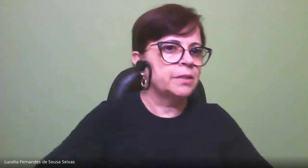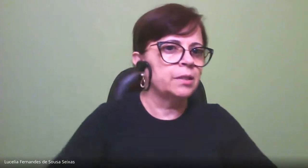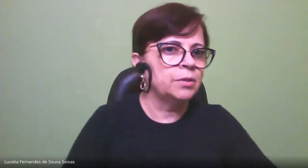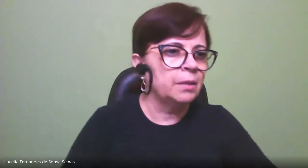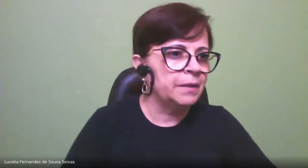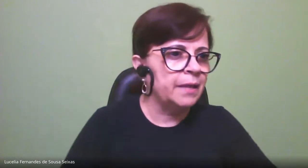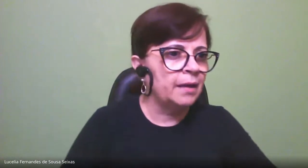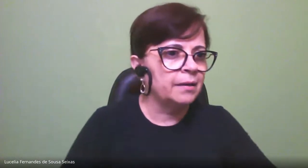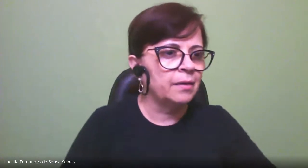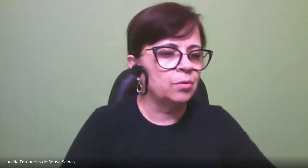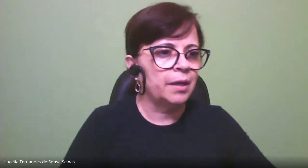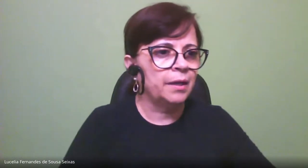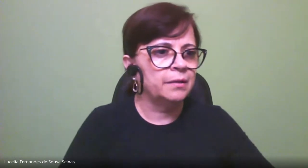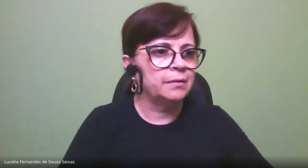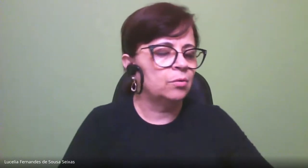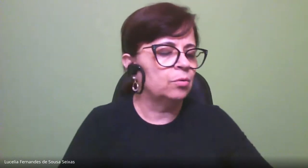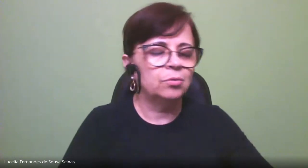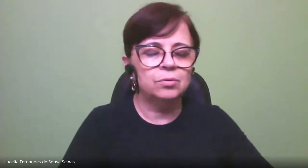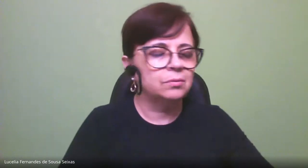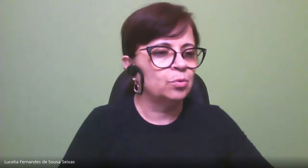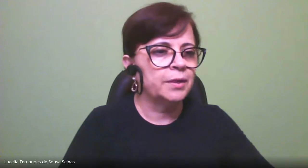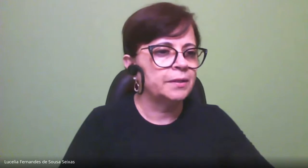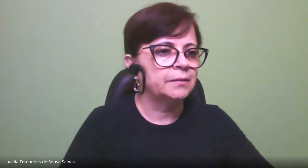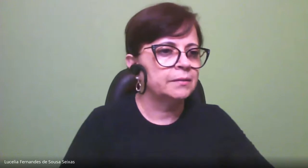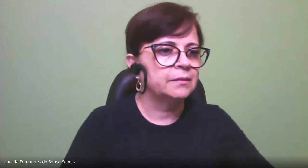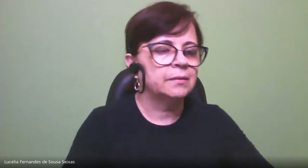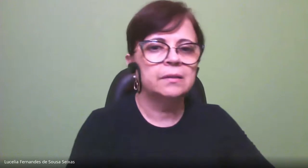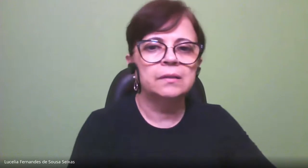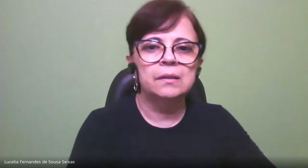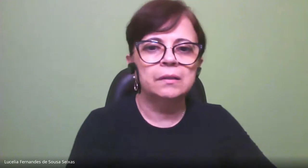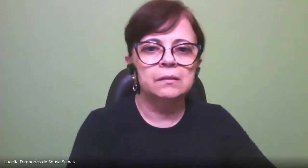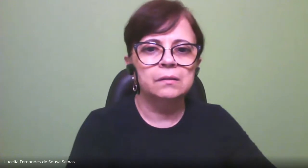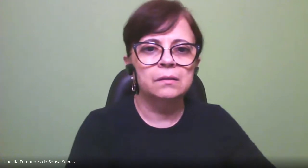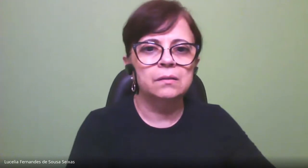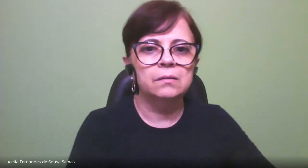Você conseguiu interpretar, Kelly ou Luane?